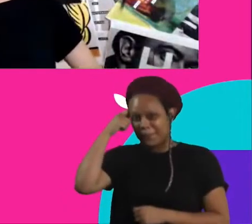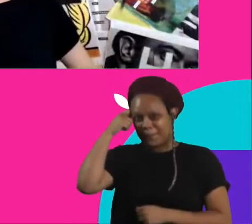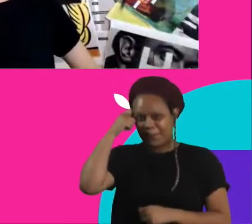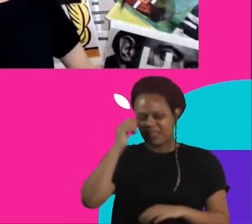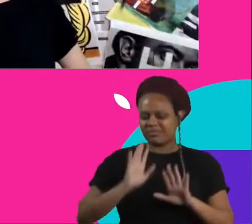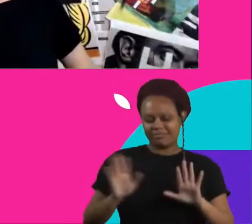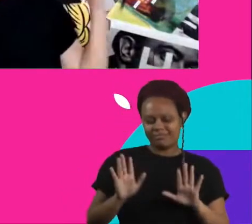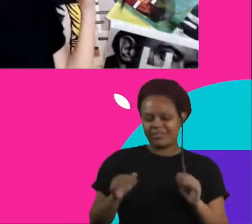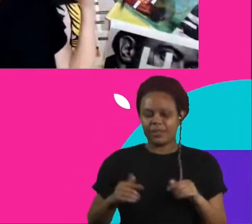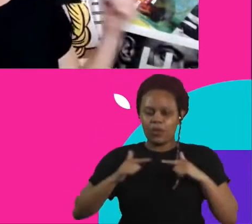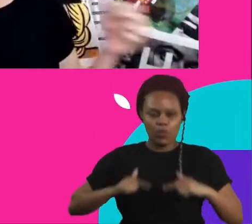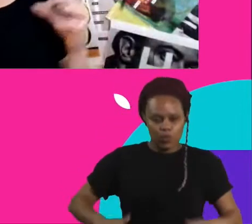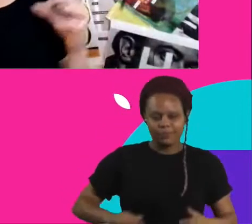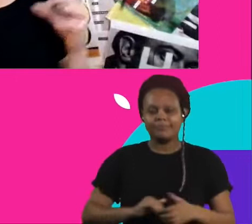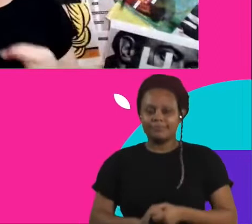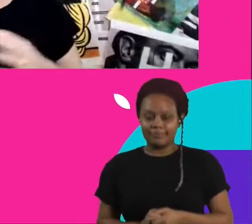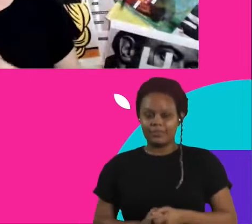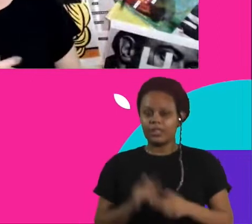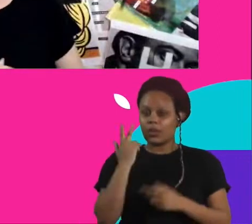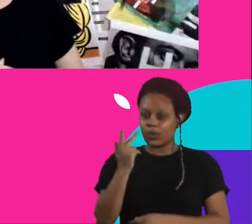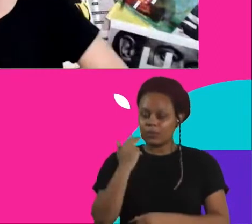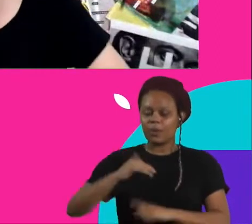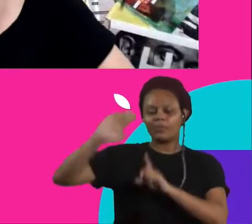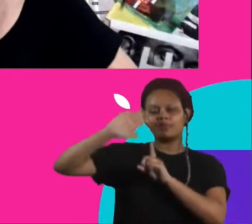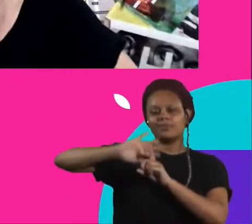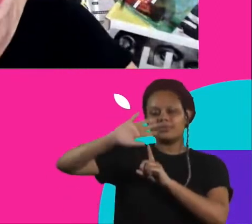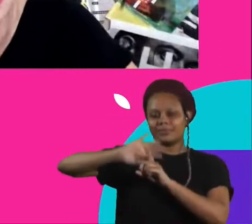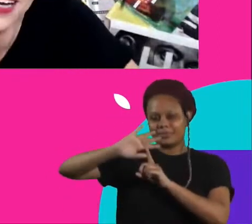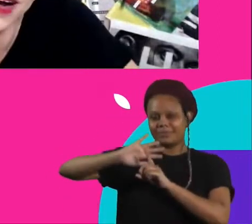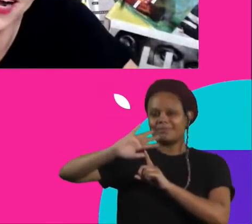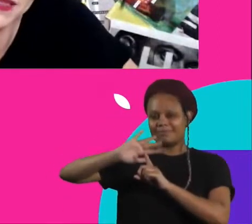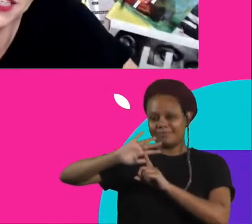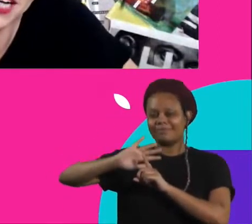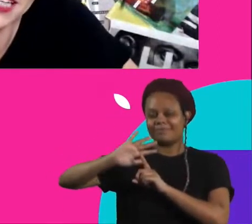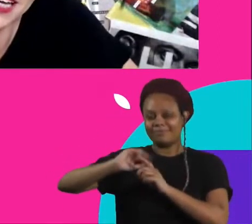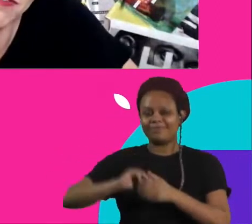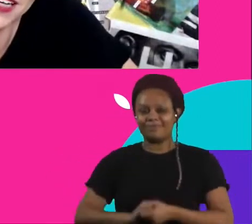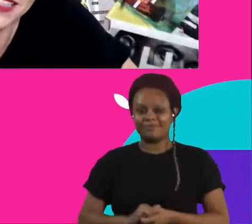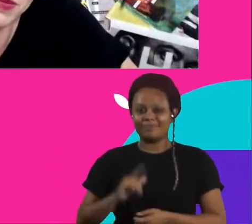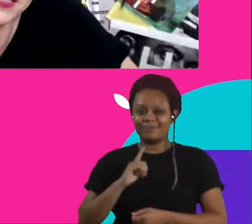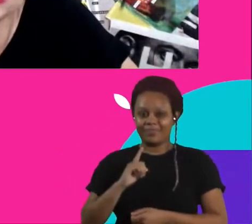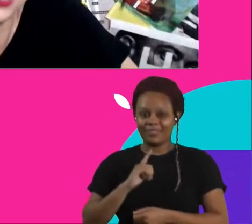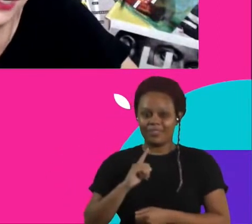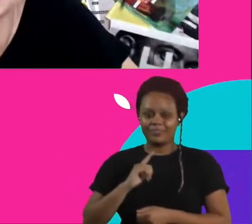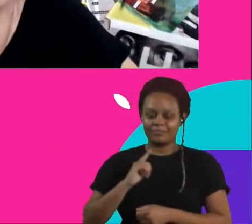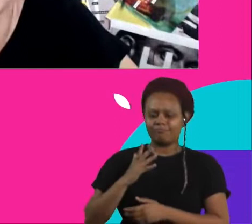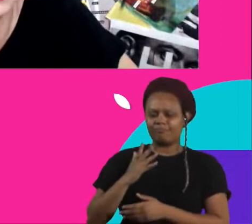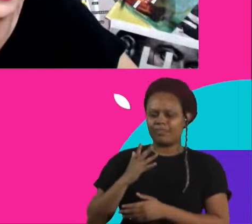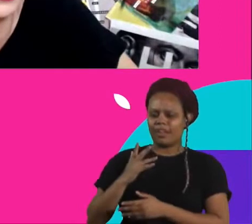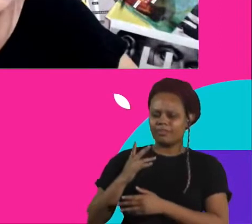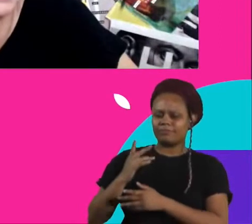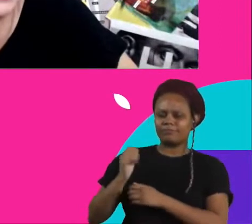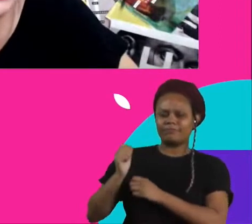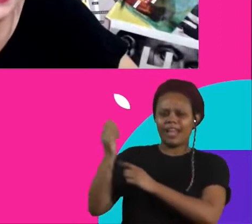nada demais, bem lisa, normal. Mas atrás de mim, fundo que eu mesmo fiz, com a capa da geladeira e várias impressões de